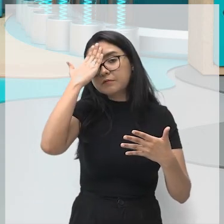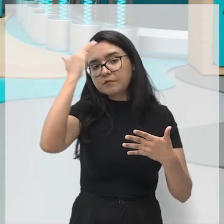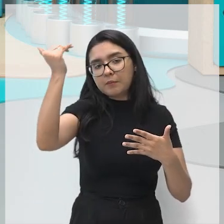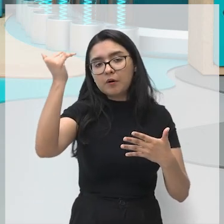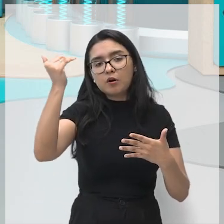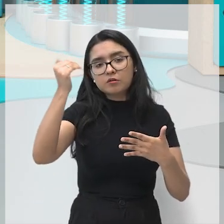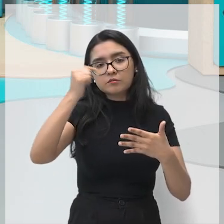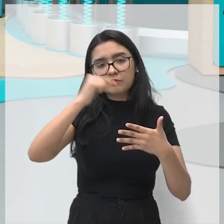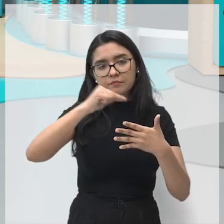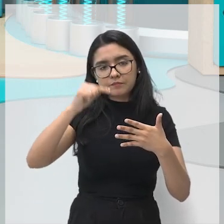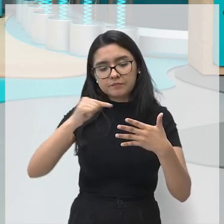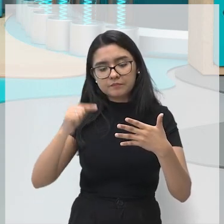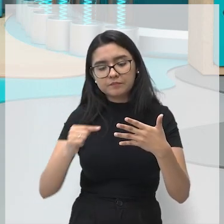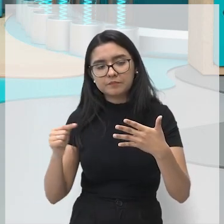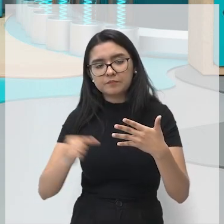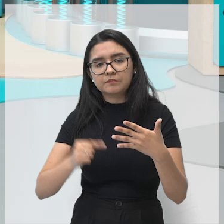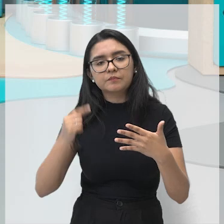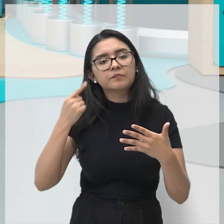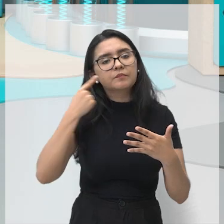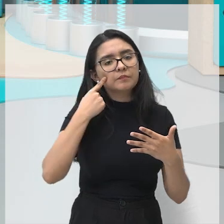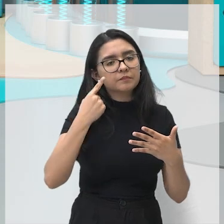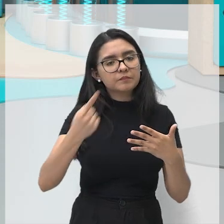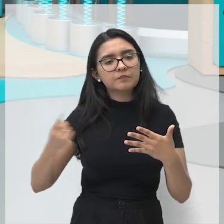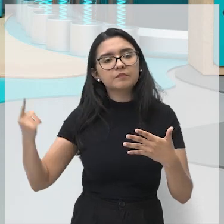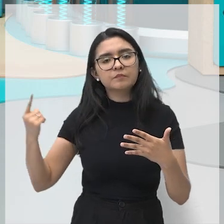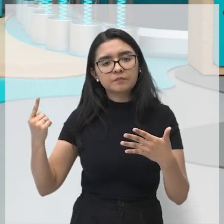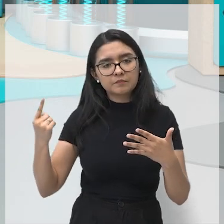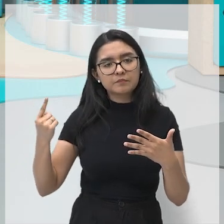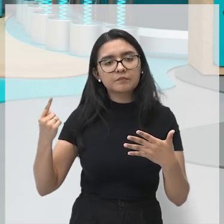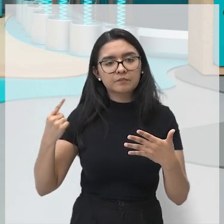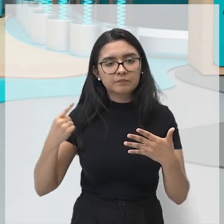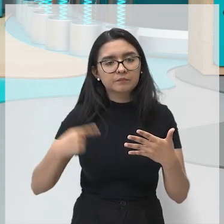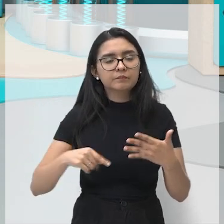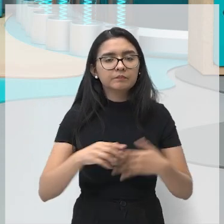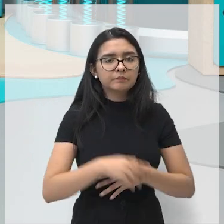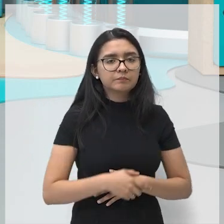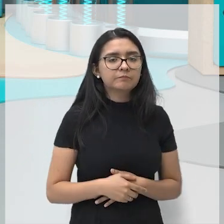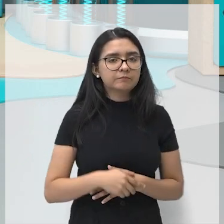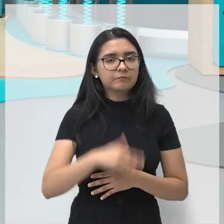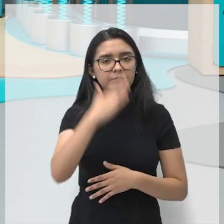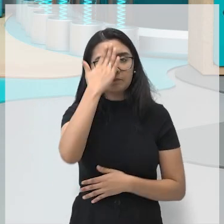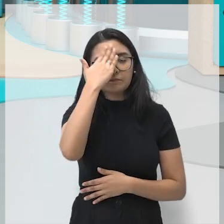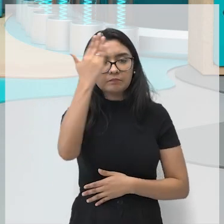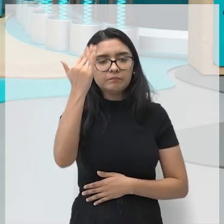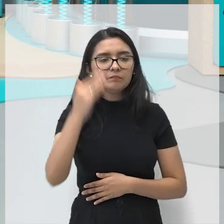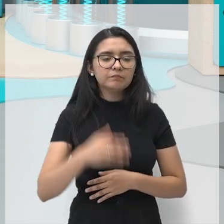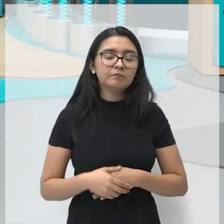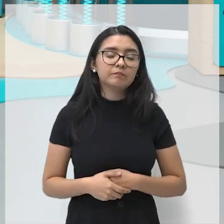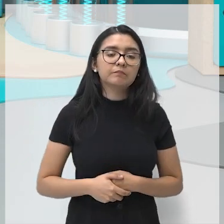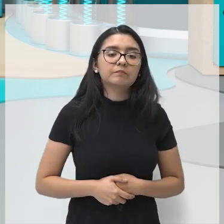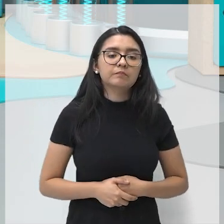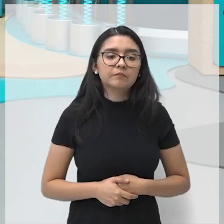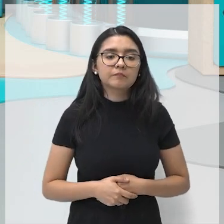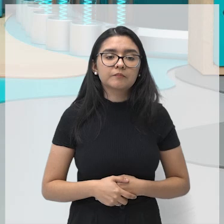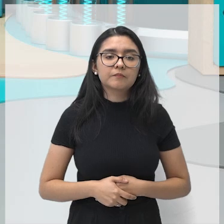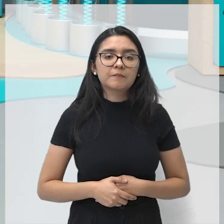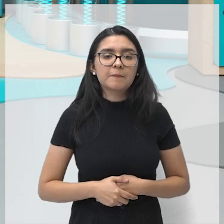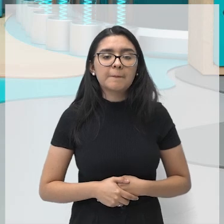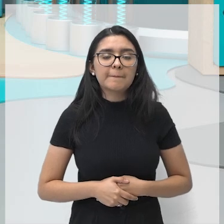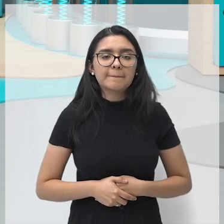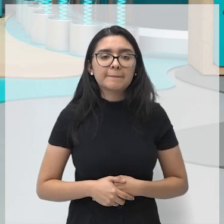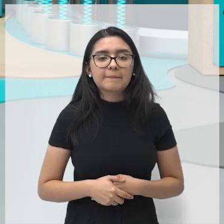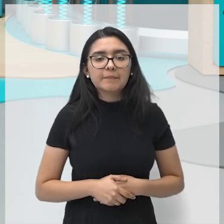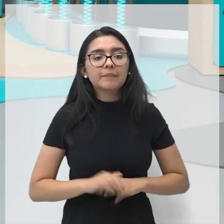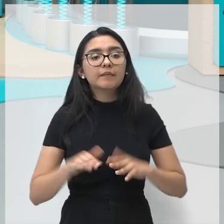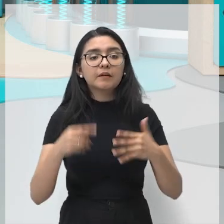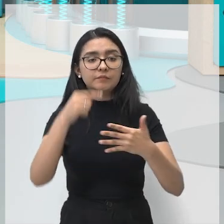Big Jump, o King Kong Vault, o rolamento, salto com precisão, tic-tac e wall run,